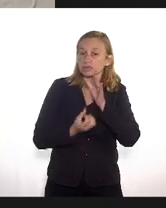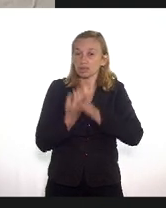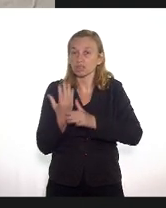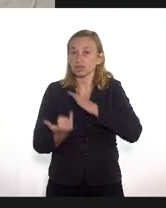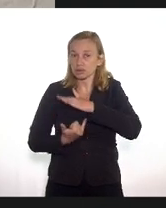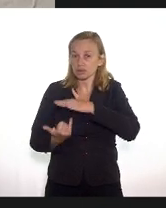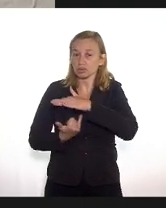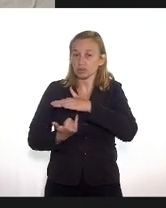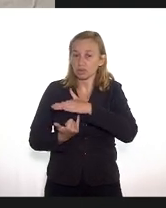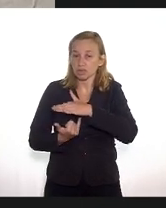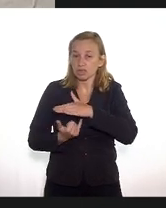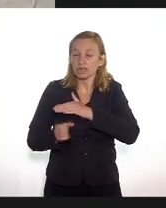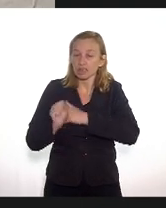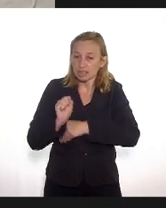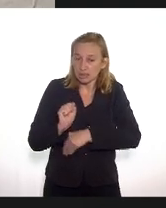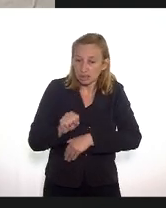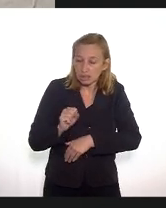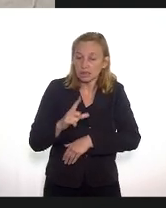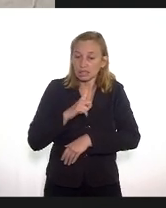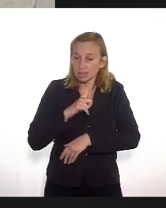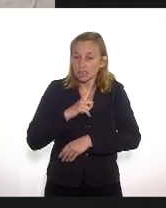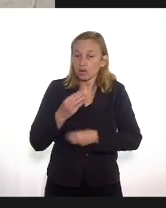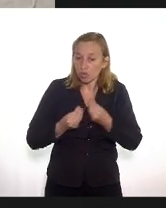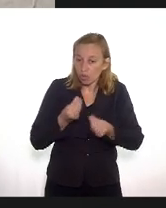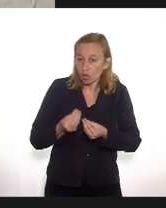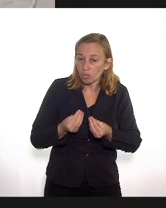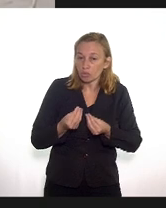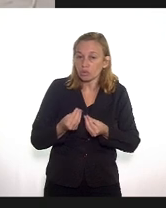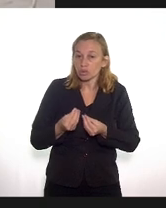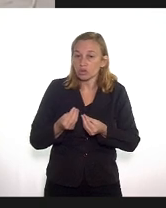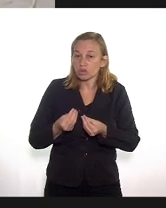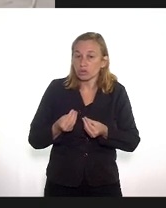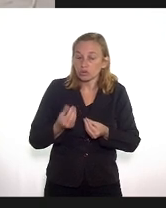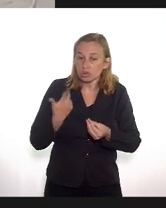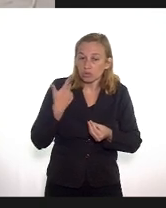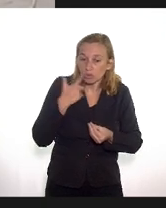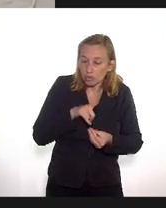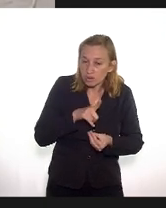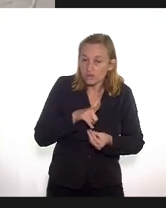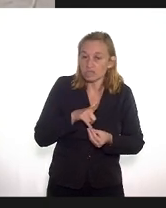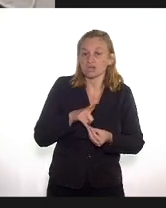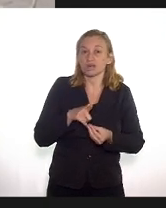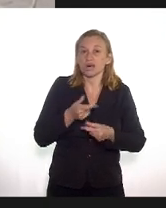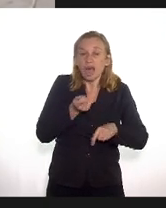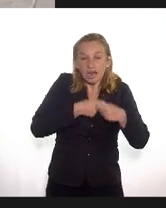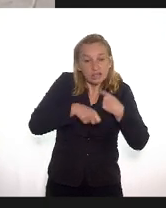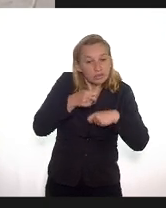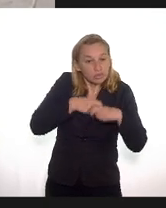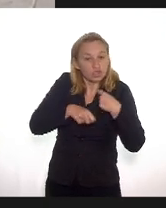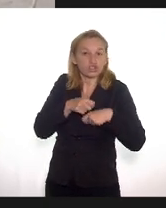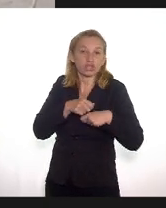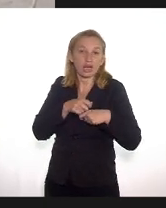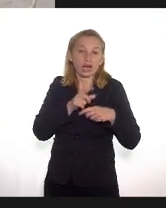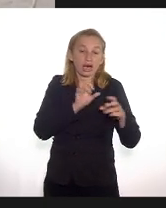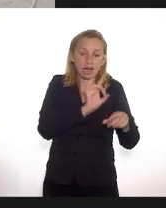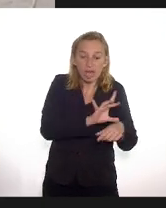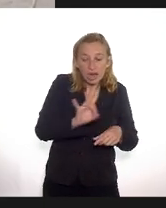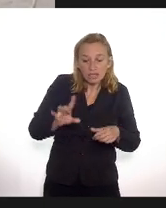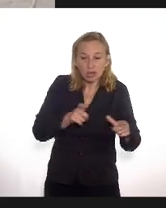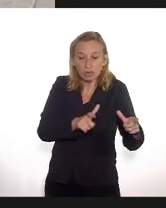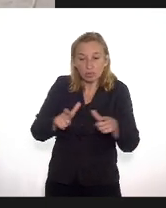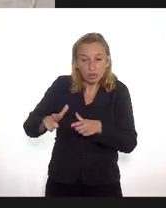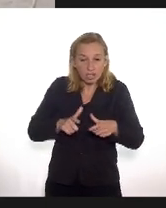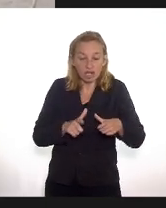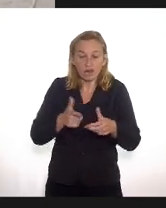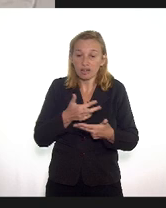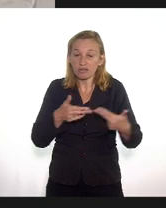Fundação tenha como respirar, tenha como manter seus mediadores, tenha como manter os polos. Muitos